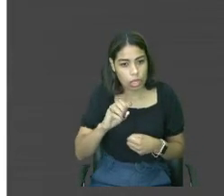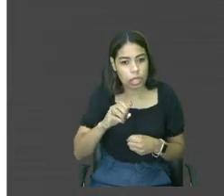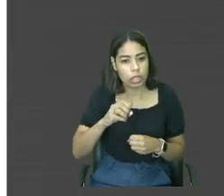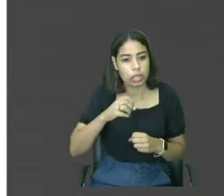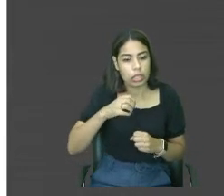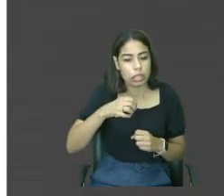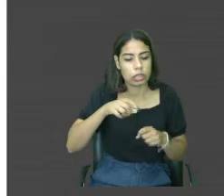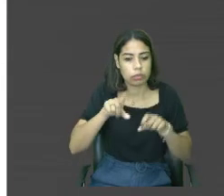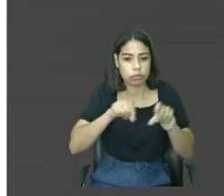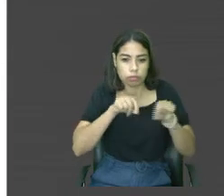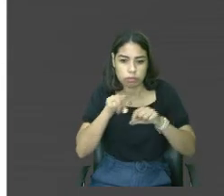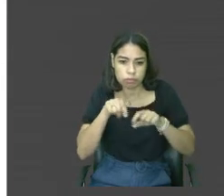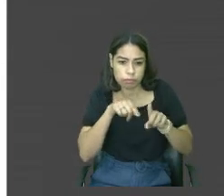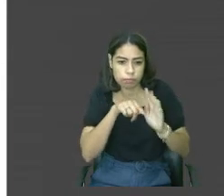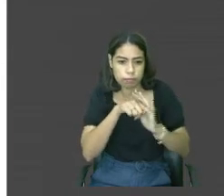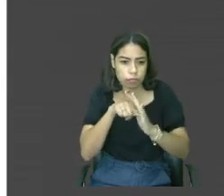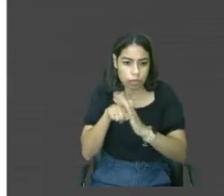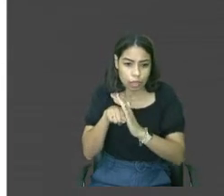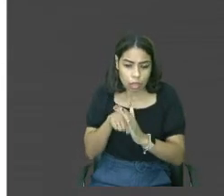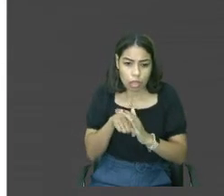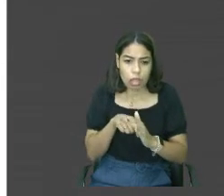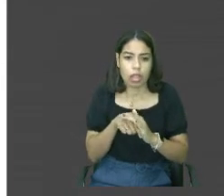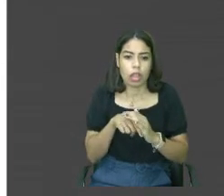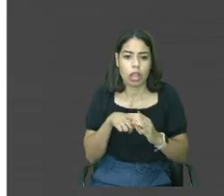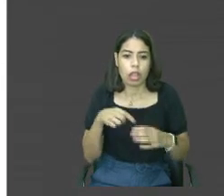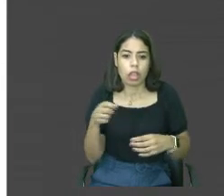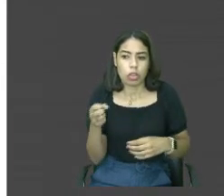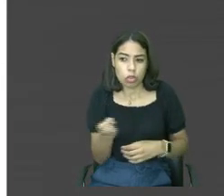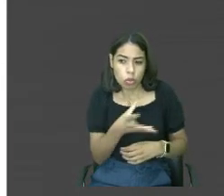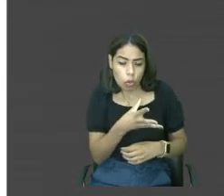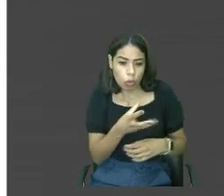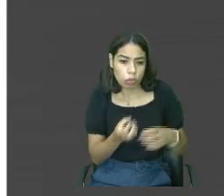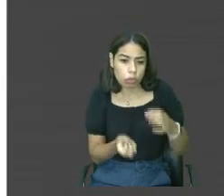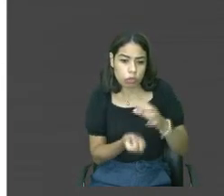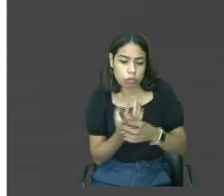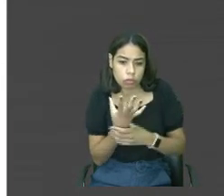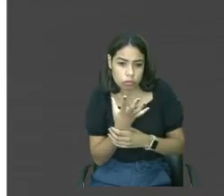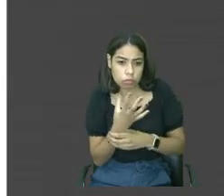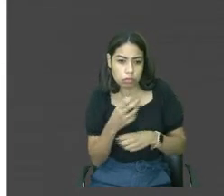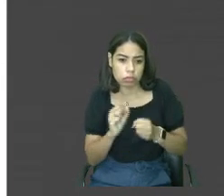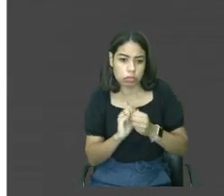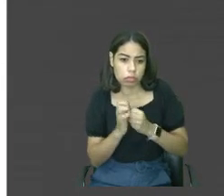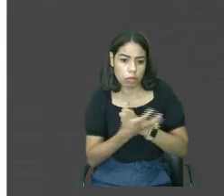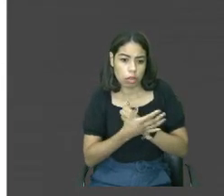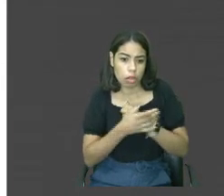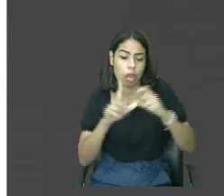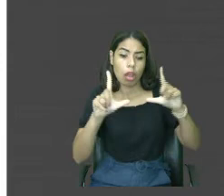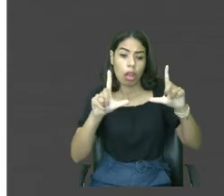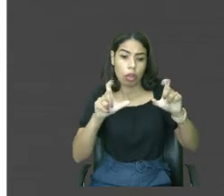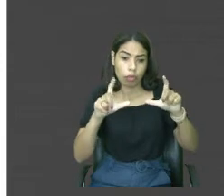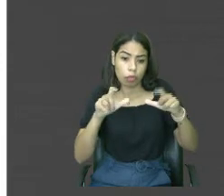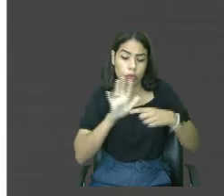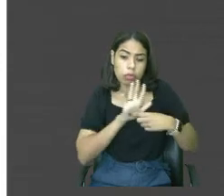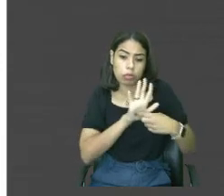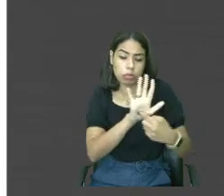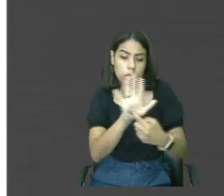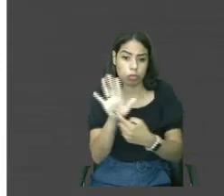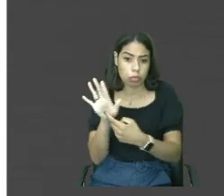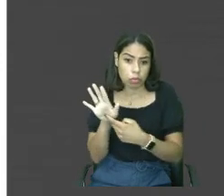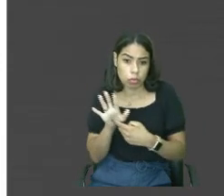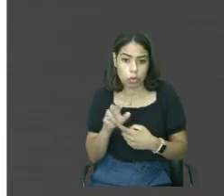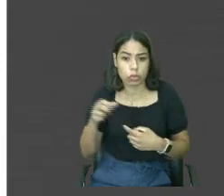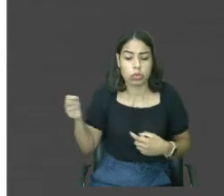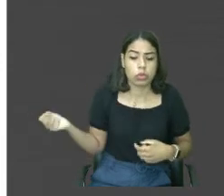tratamento de casos novos no quadrimestre. E a foto traz o lançamento do projeto